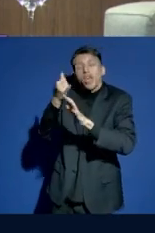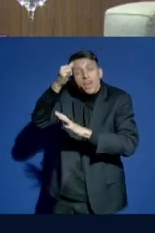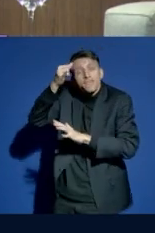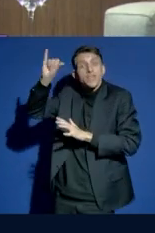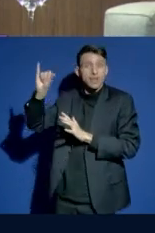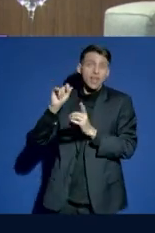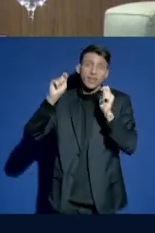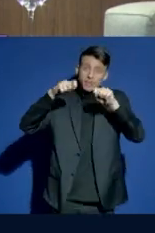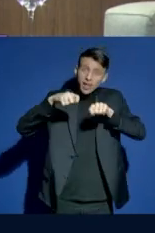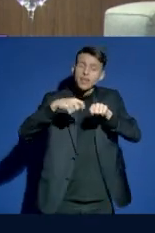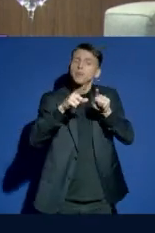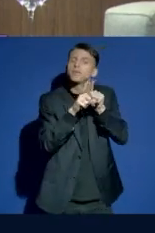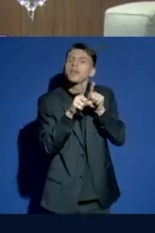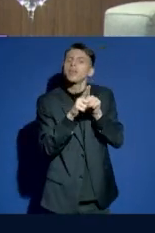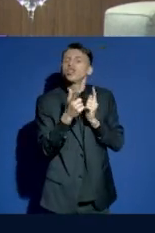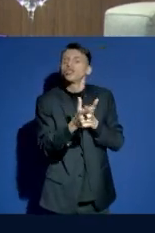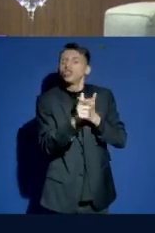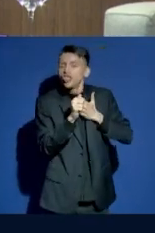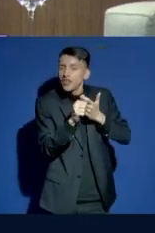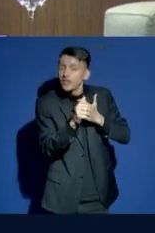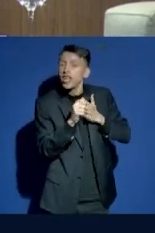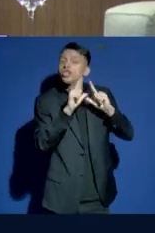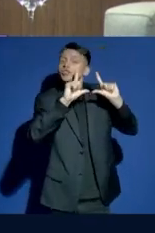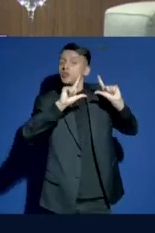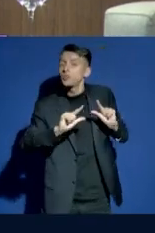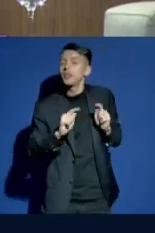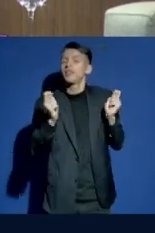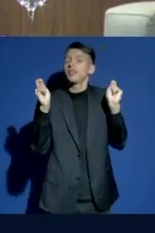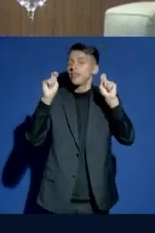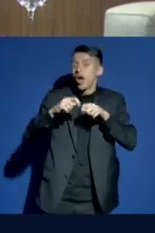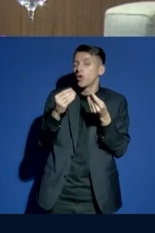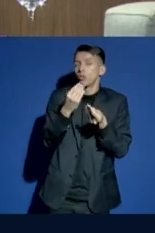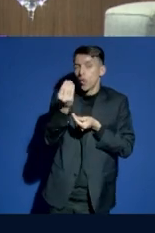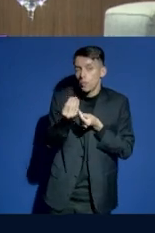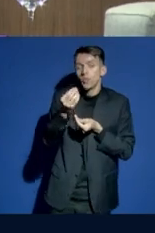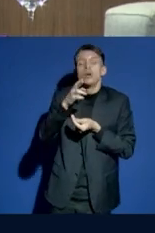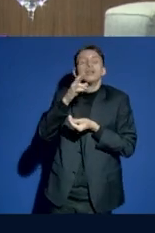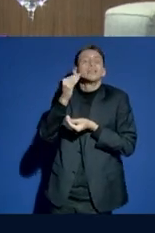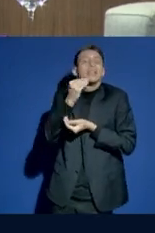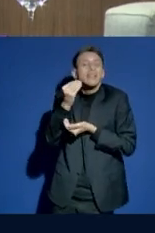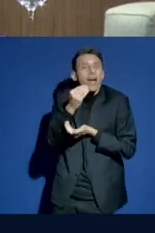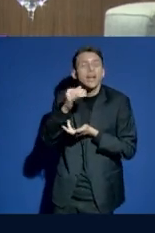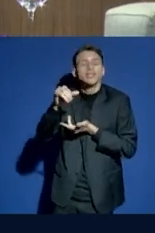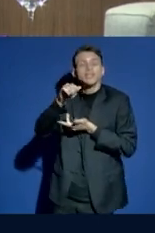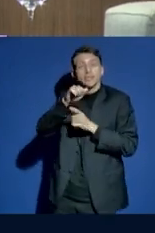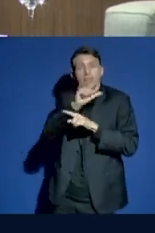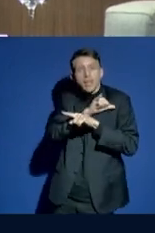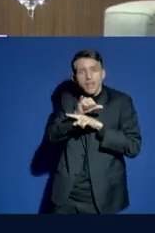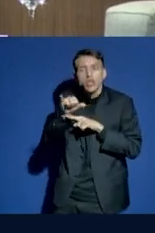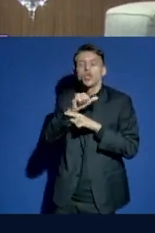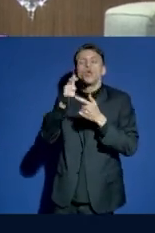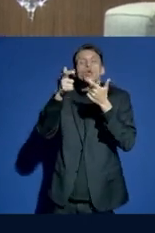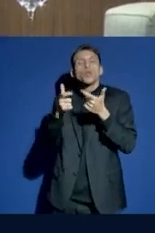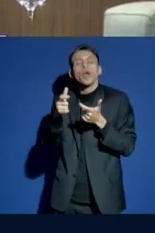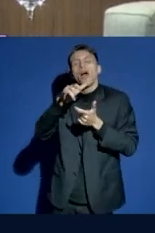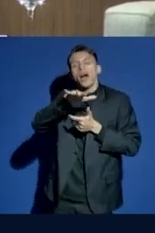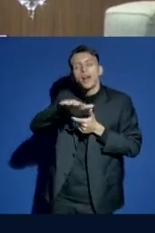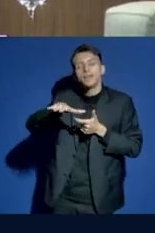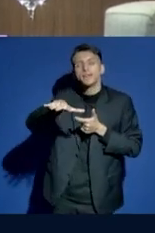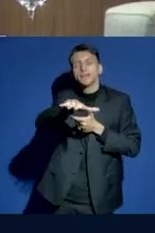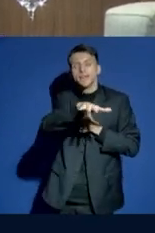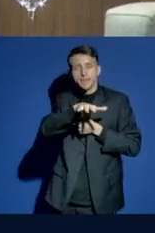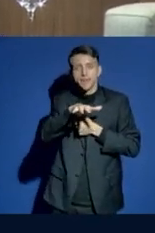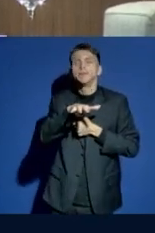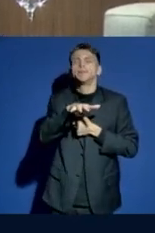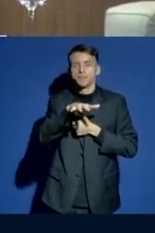óleo diesel através de algumas linhas de transmissão em regiões mais densas democraticamente demograficamente